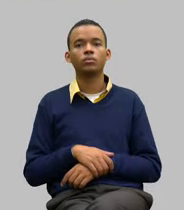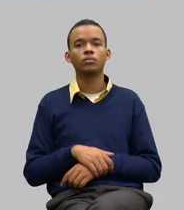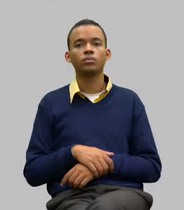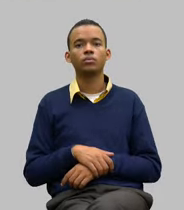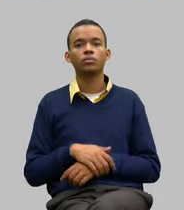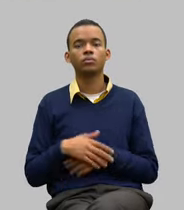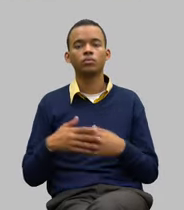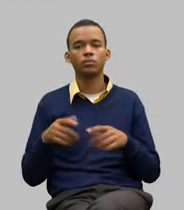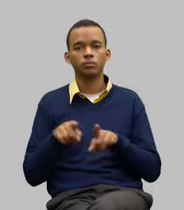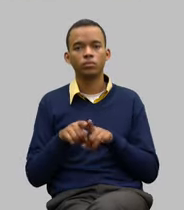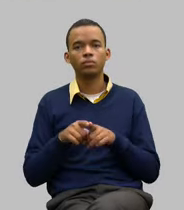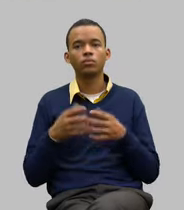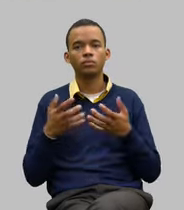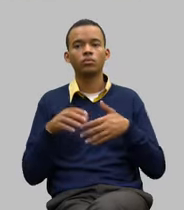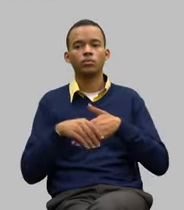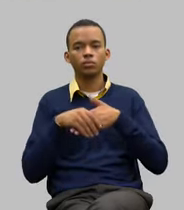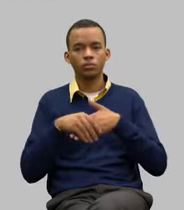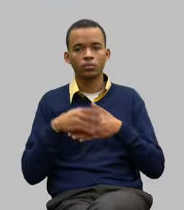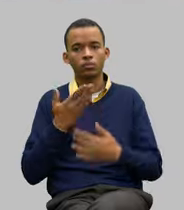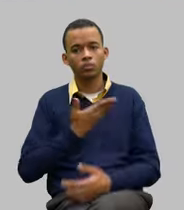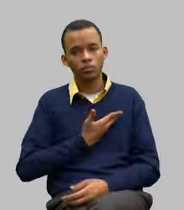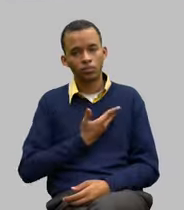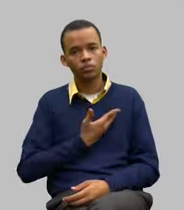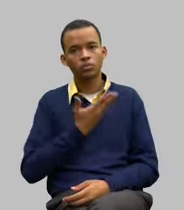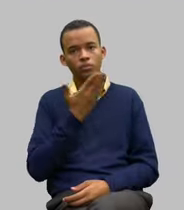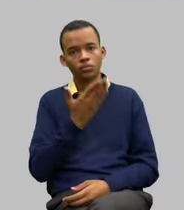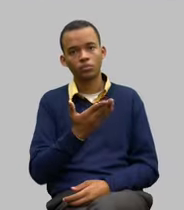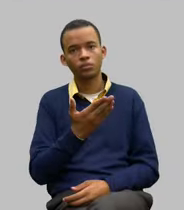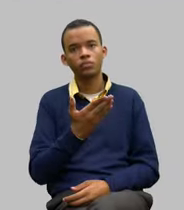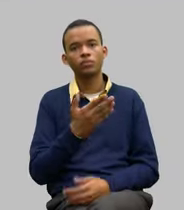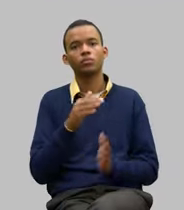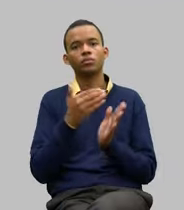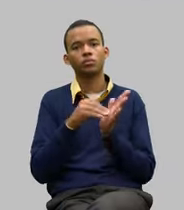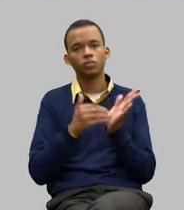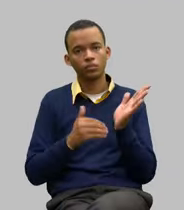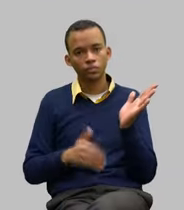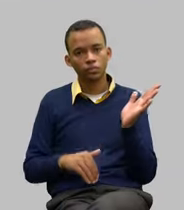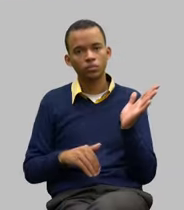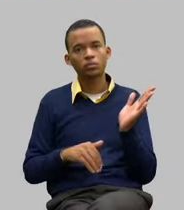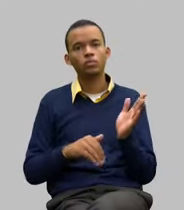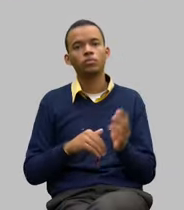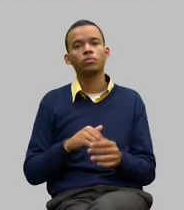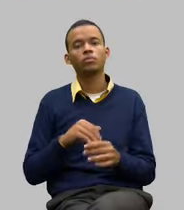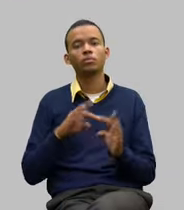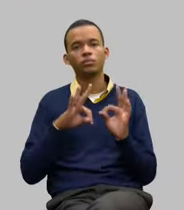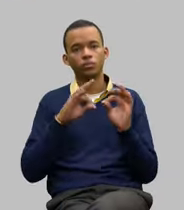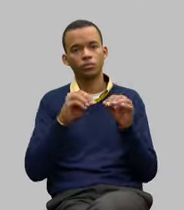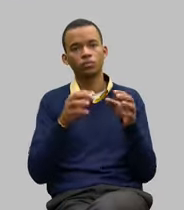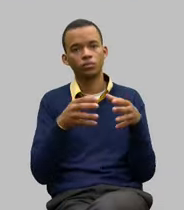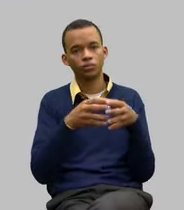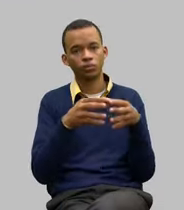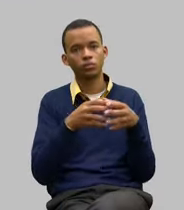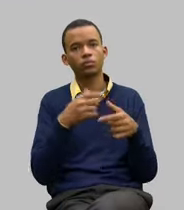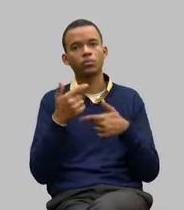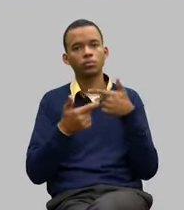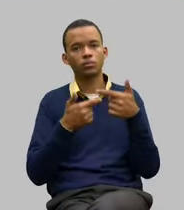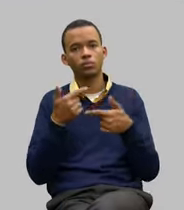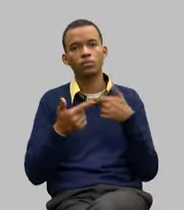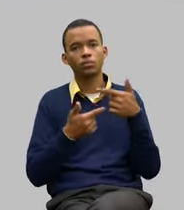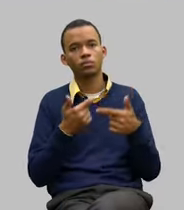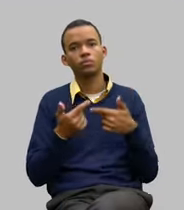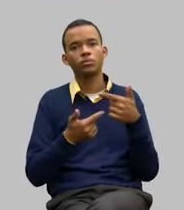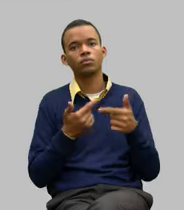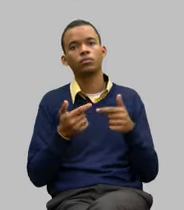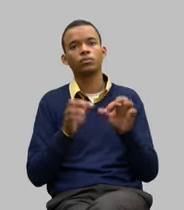amigo grande secretário que tem o Dr Rogério Greco toda a sua equipe também que tem feito um trabalho